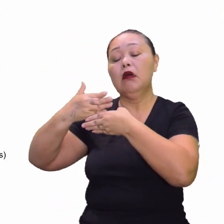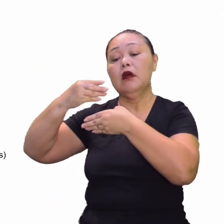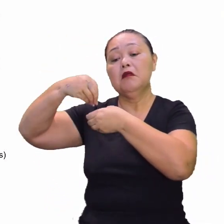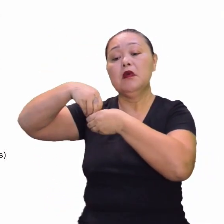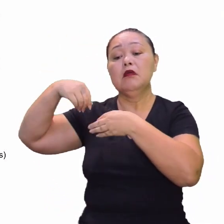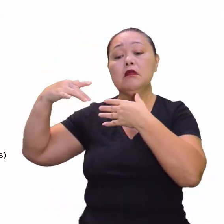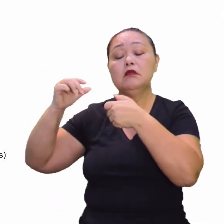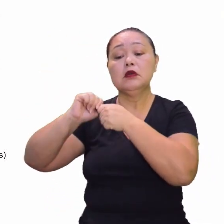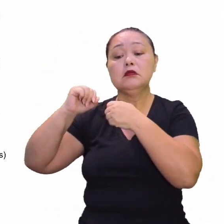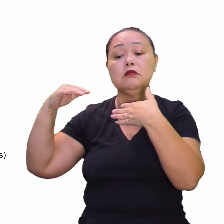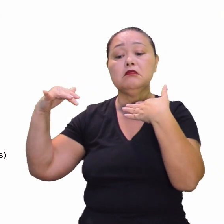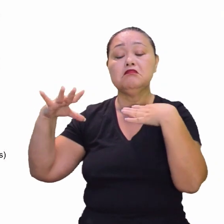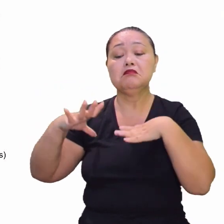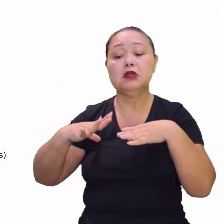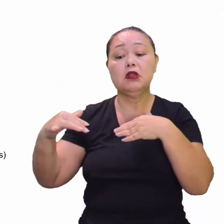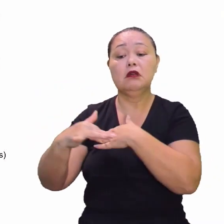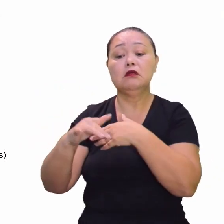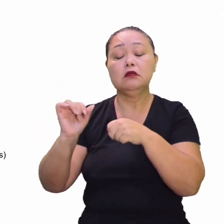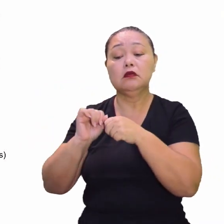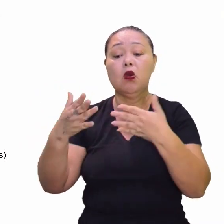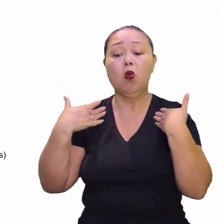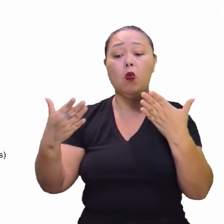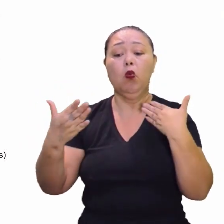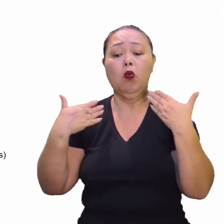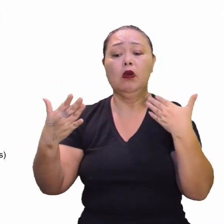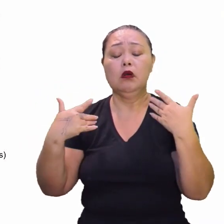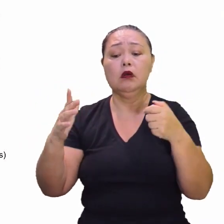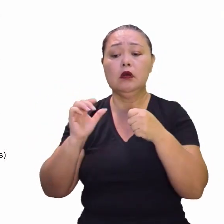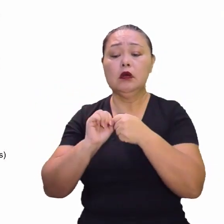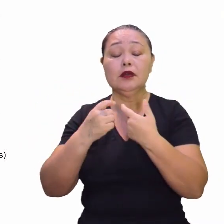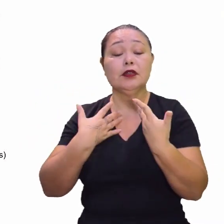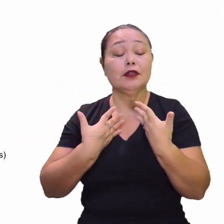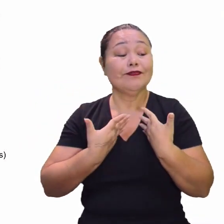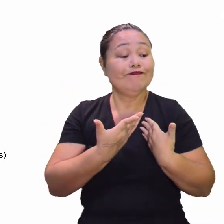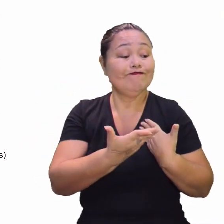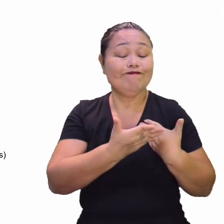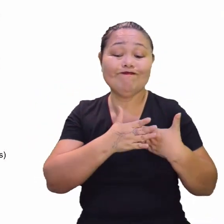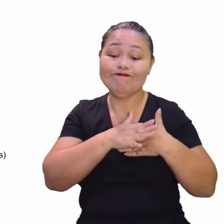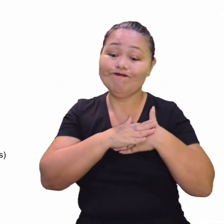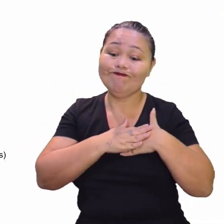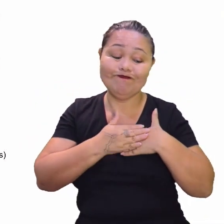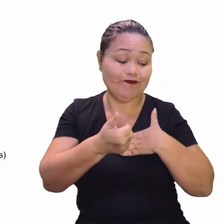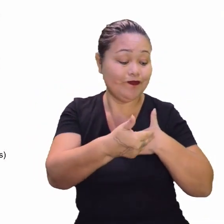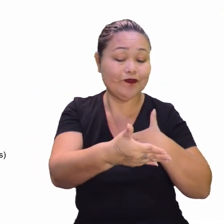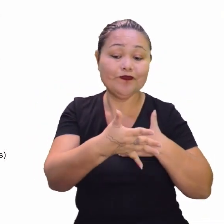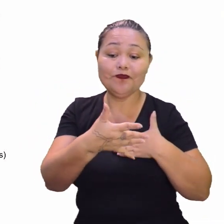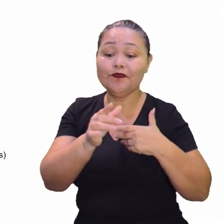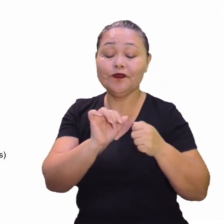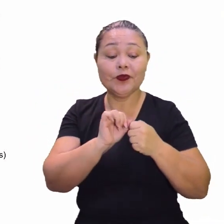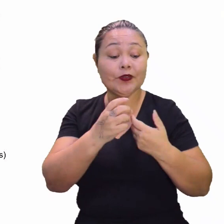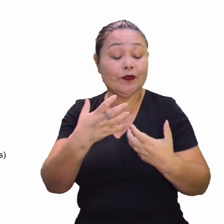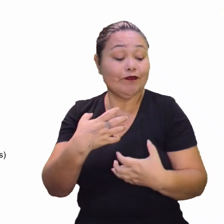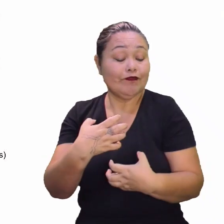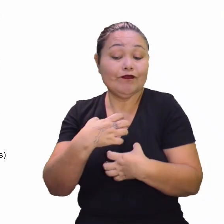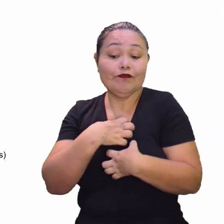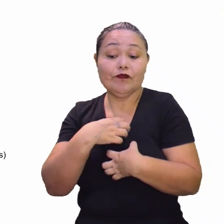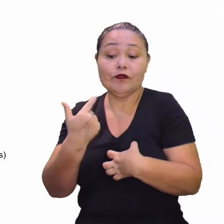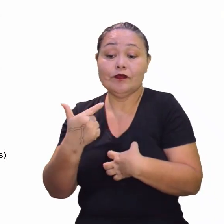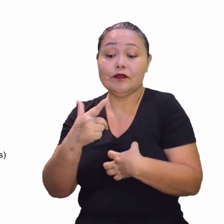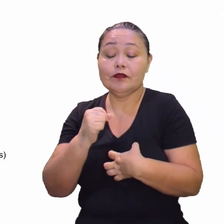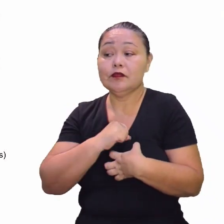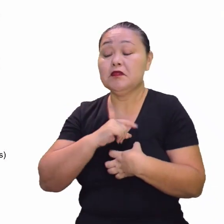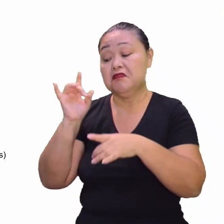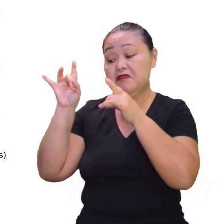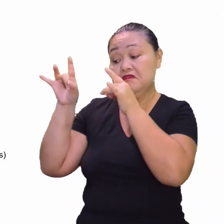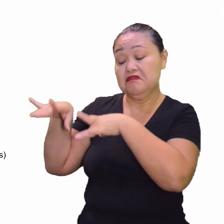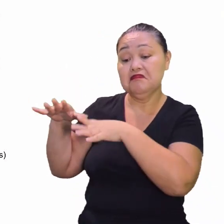meio da cidade, sem nenhuma árvore perto. Exato. Aquele calorão. A afetividade, né, do lugar, né? Ele não se sentiu assim.